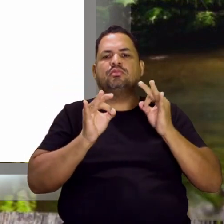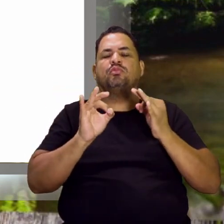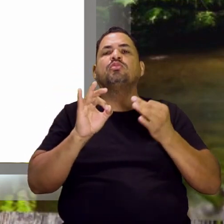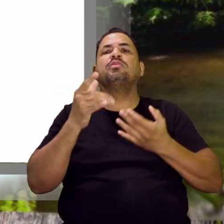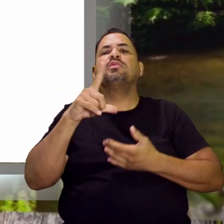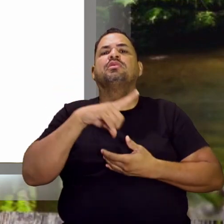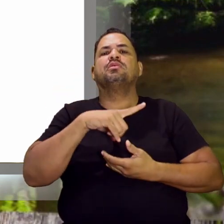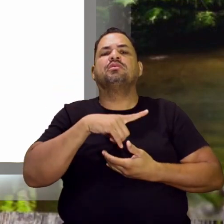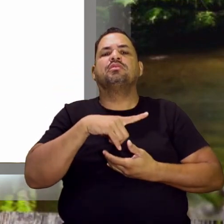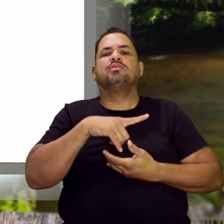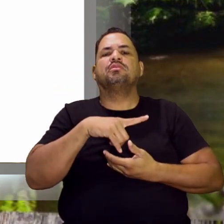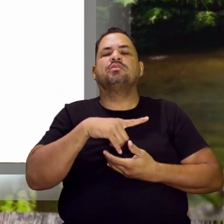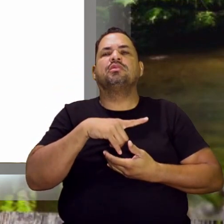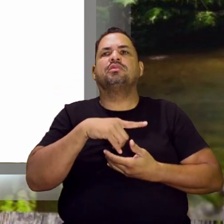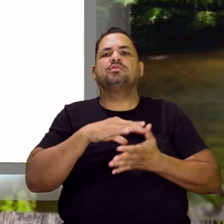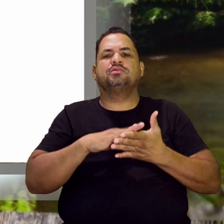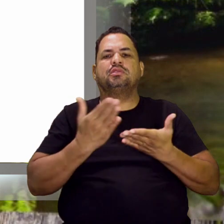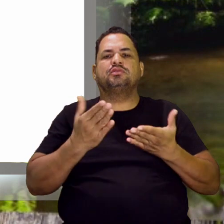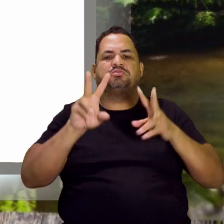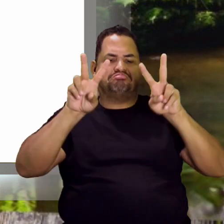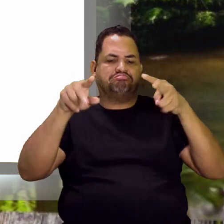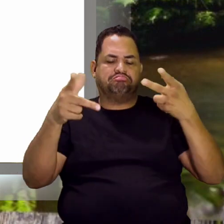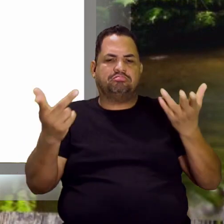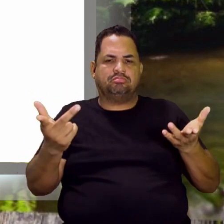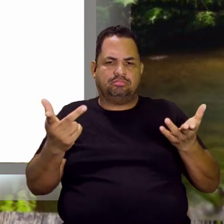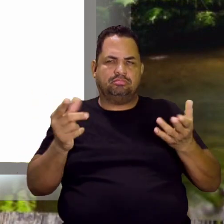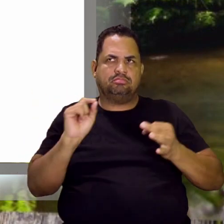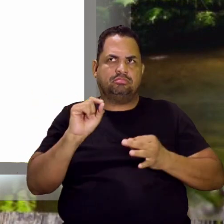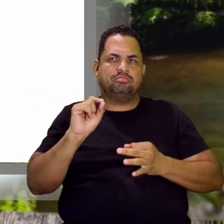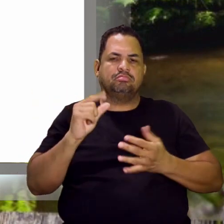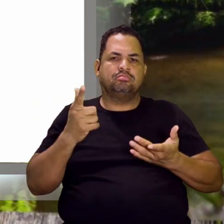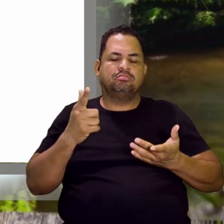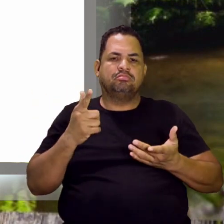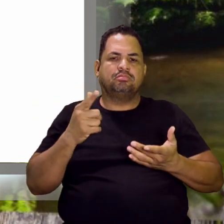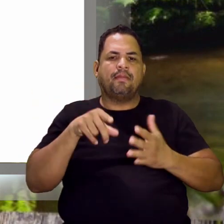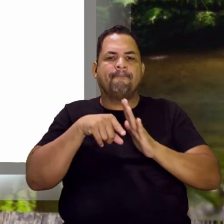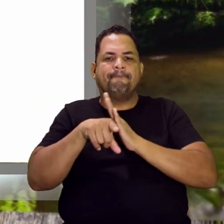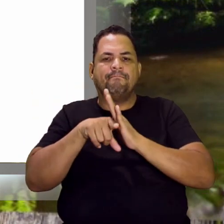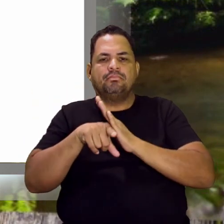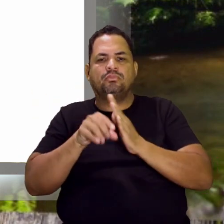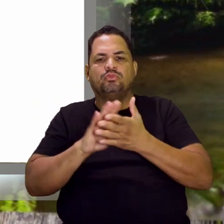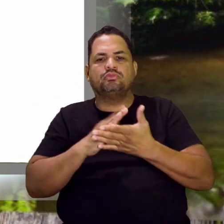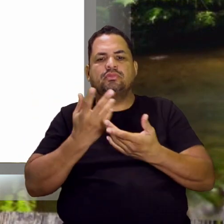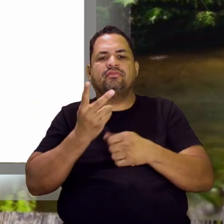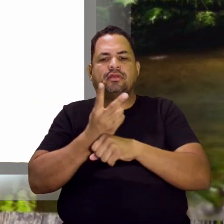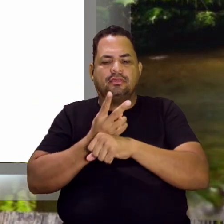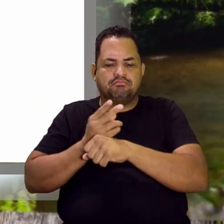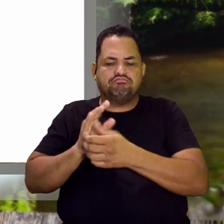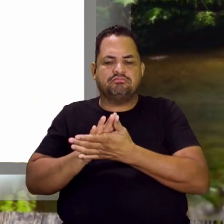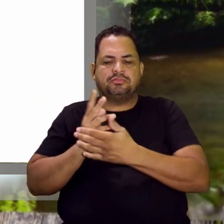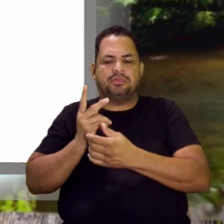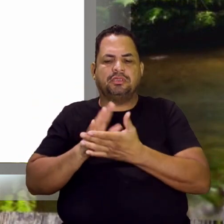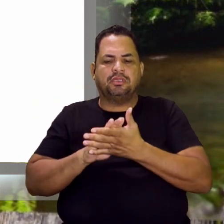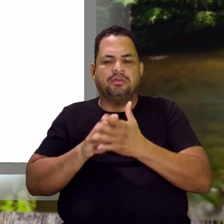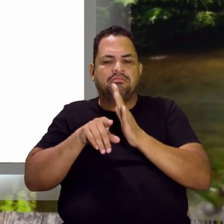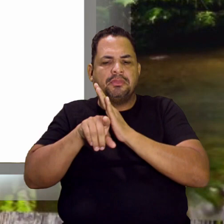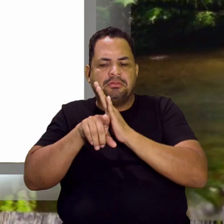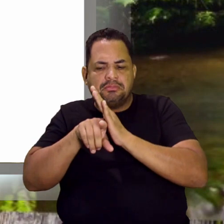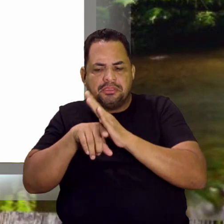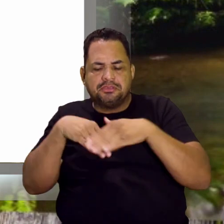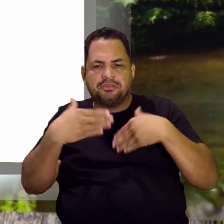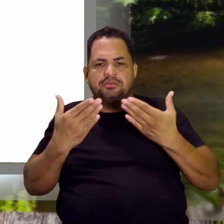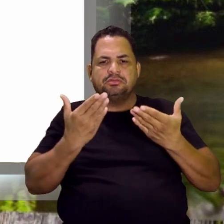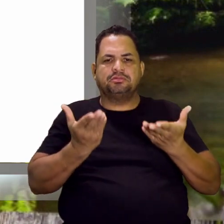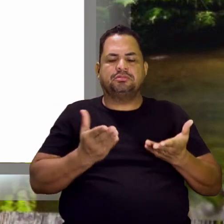tem sendo falado sobre isso, né? O que já foi descoberto sobre esse assunto? Porque senão eu vou